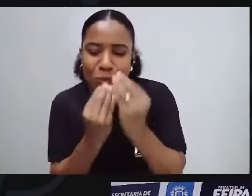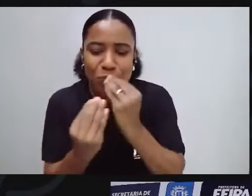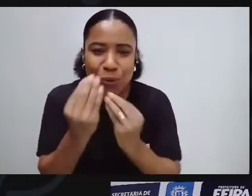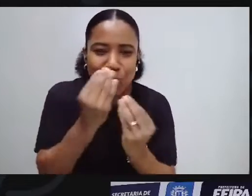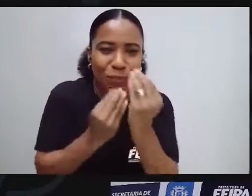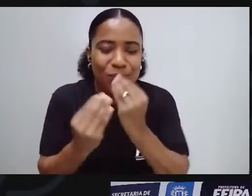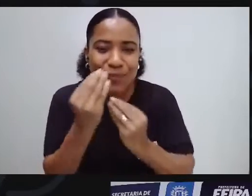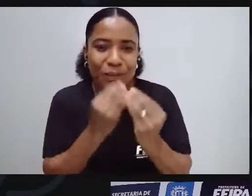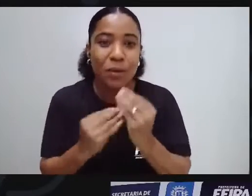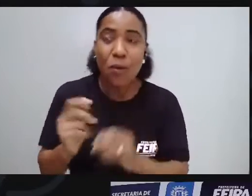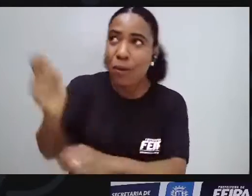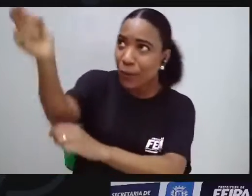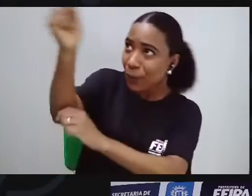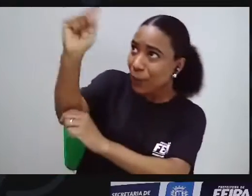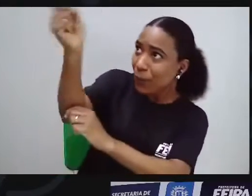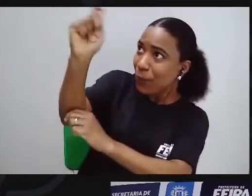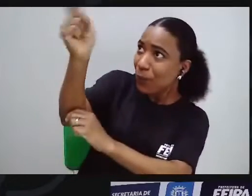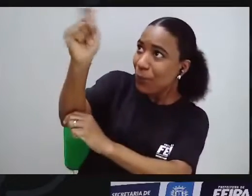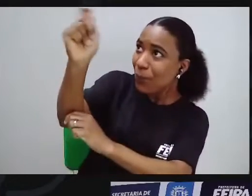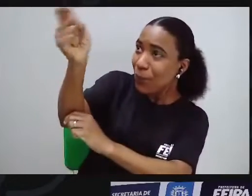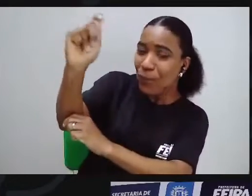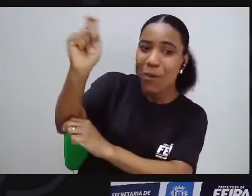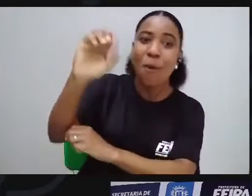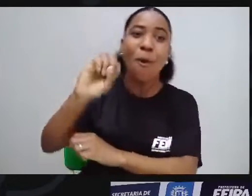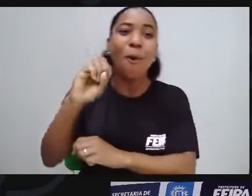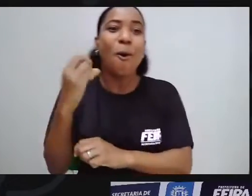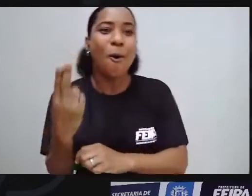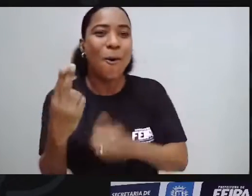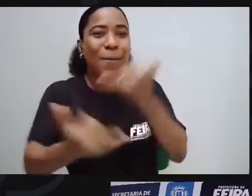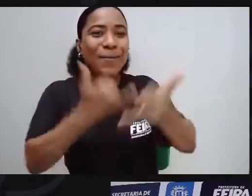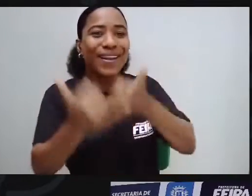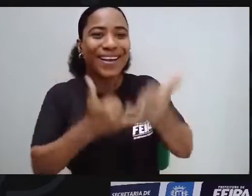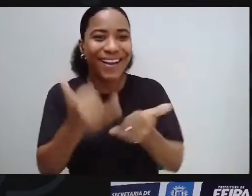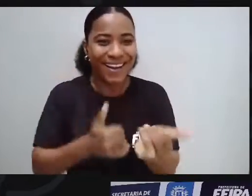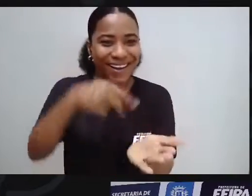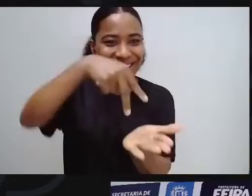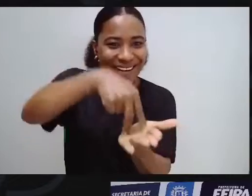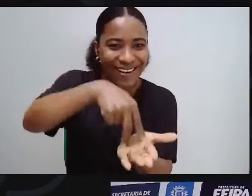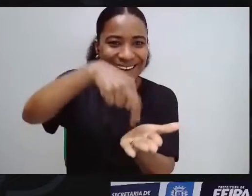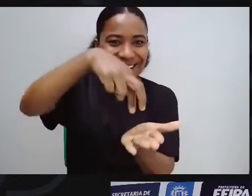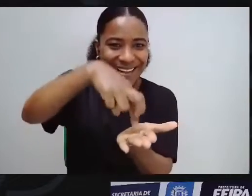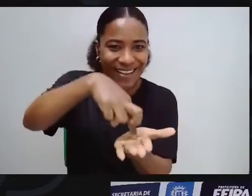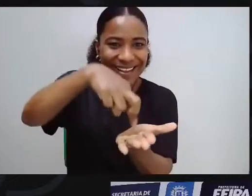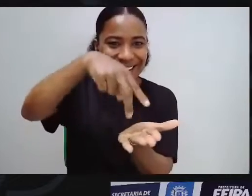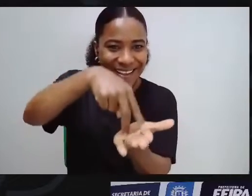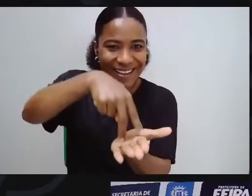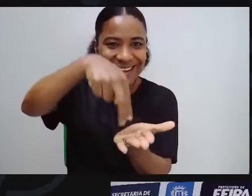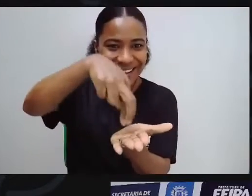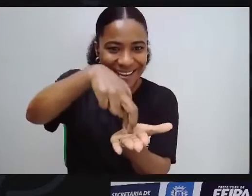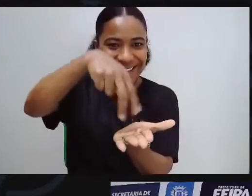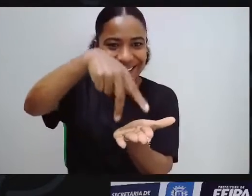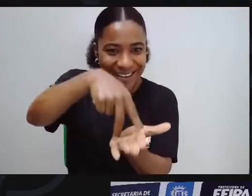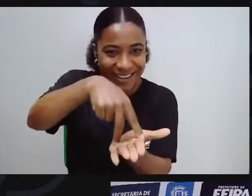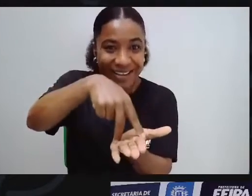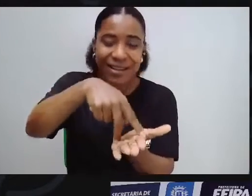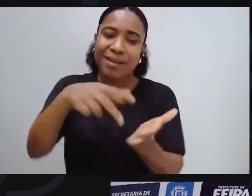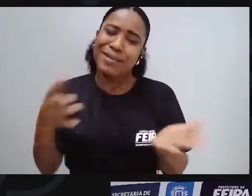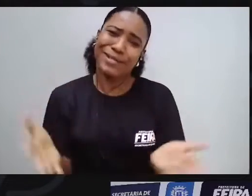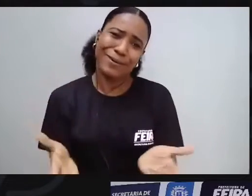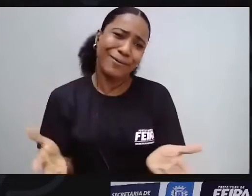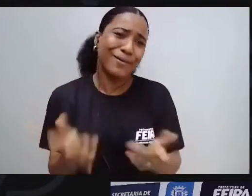e a brincadeira de amarelinha quantos coleguinhas mas enquanto nada disso é